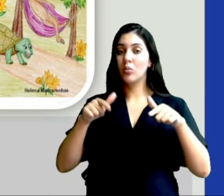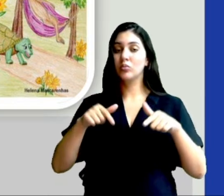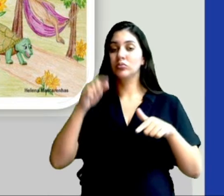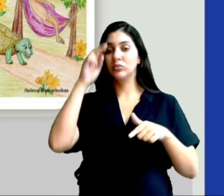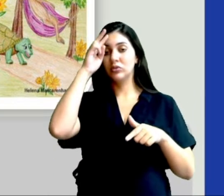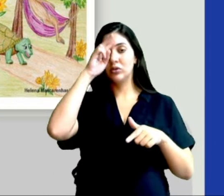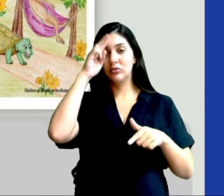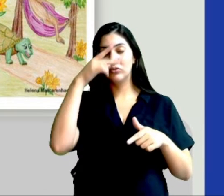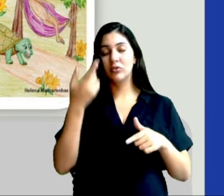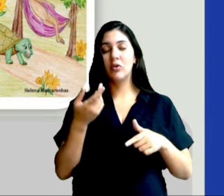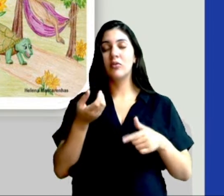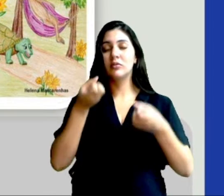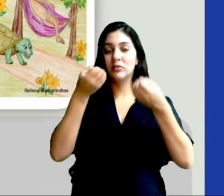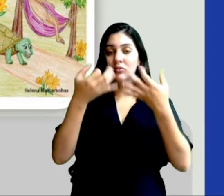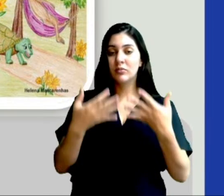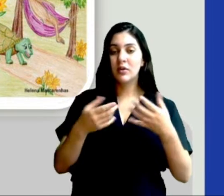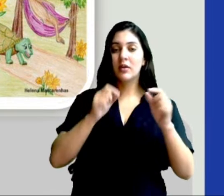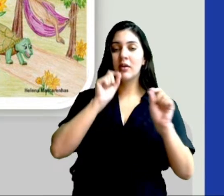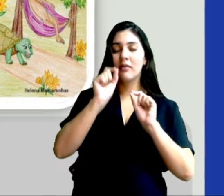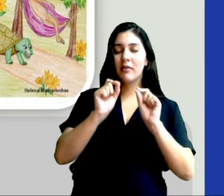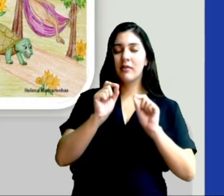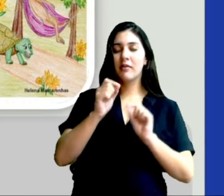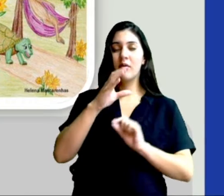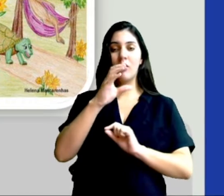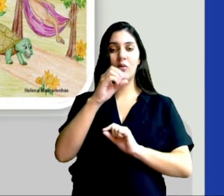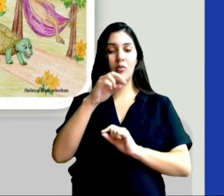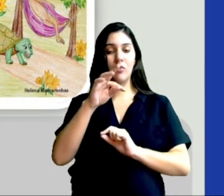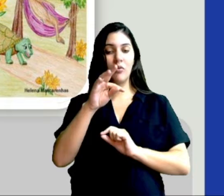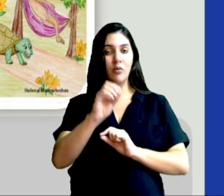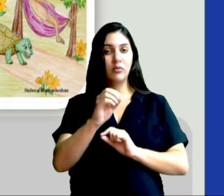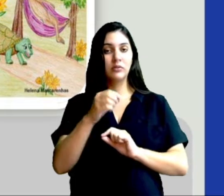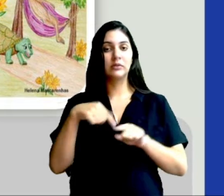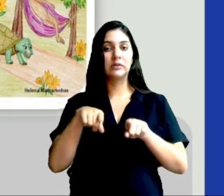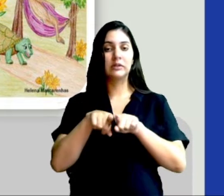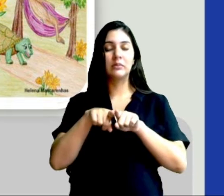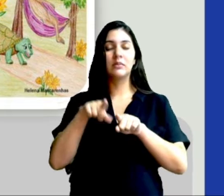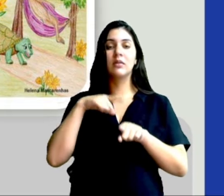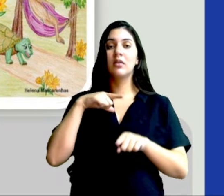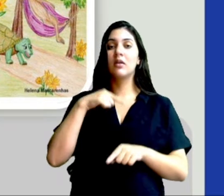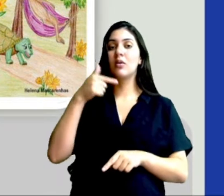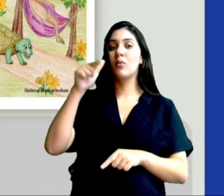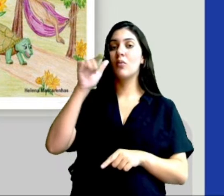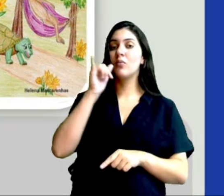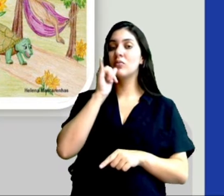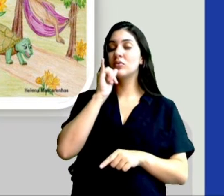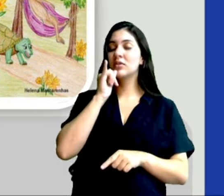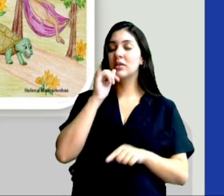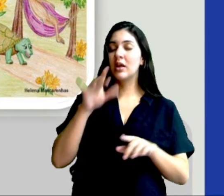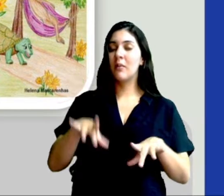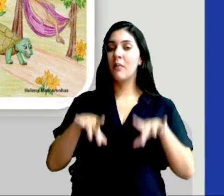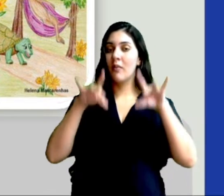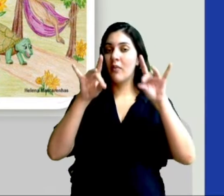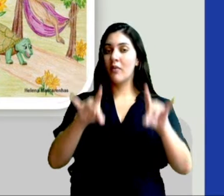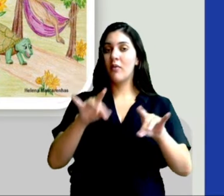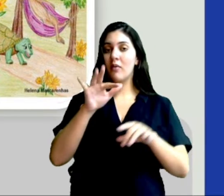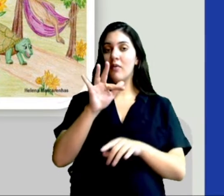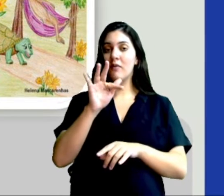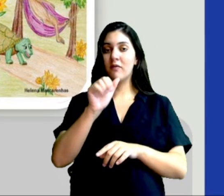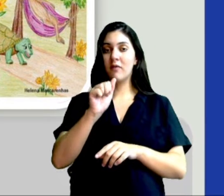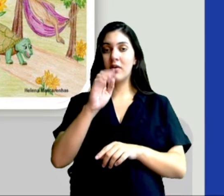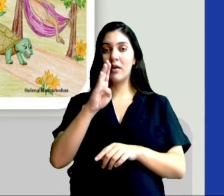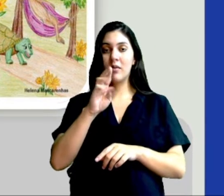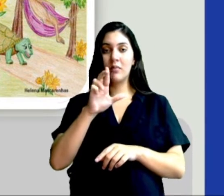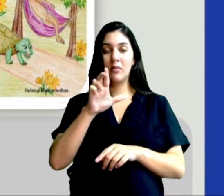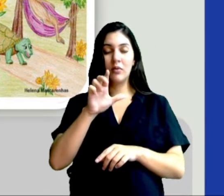se passa por meio de um conto. Temos também outro exemplo aqui, a fábula, que são histórias aí